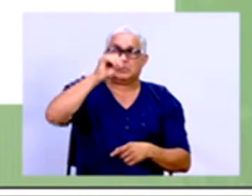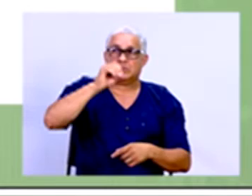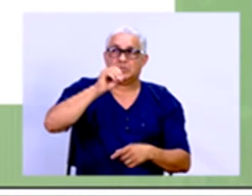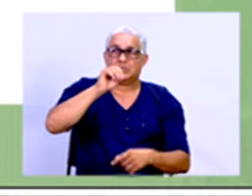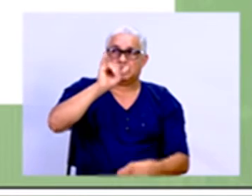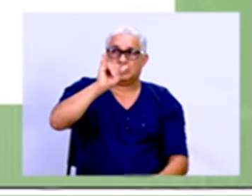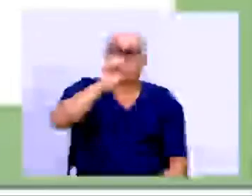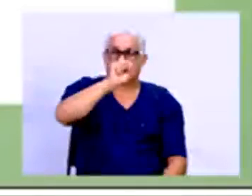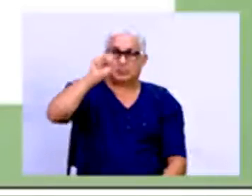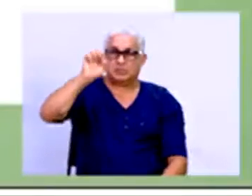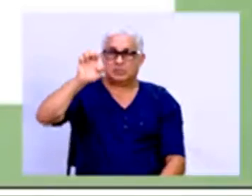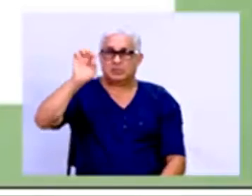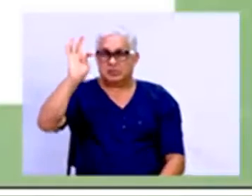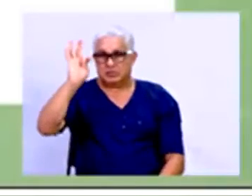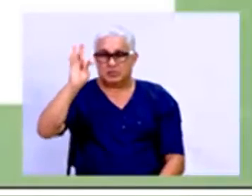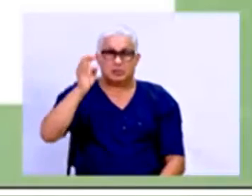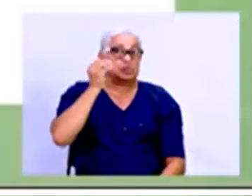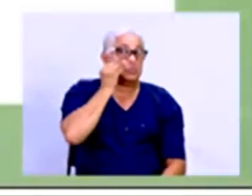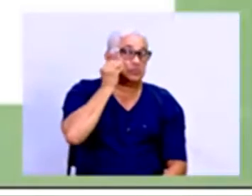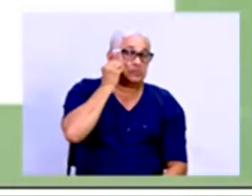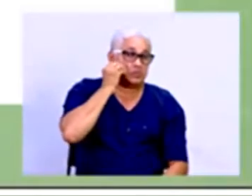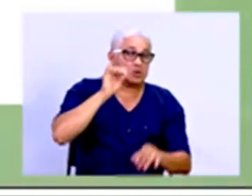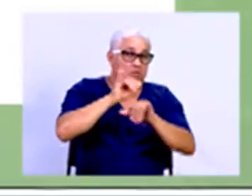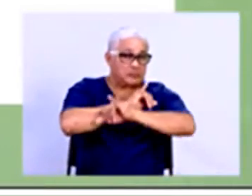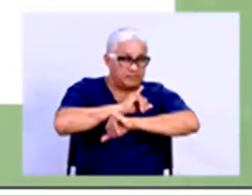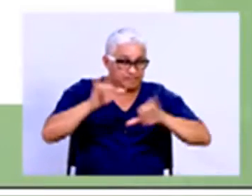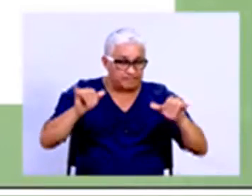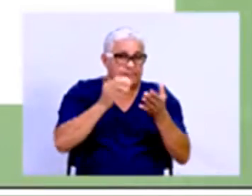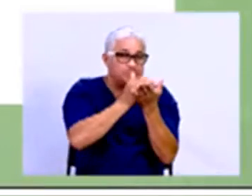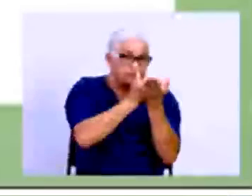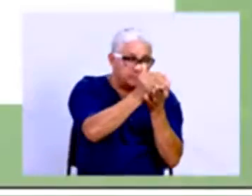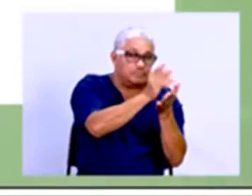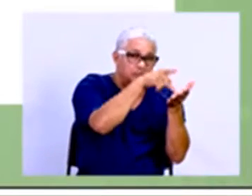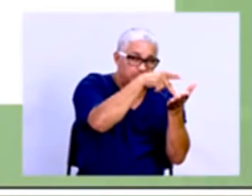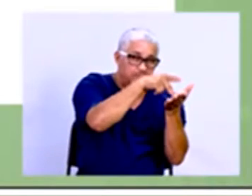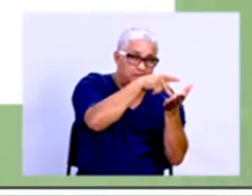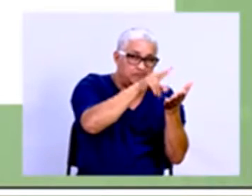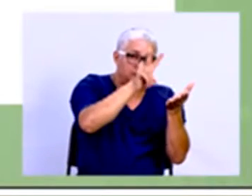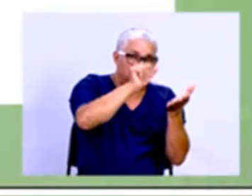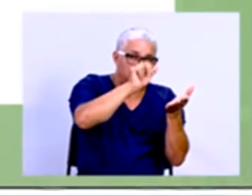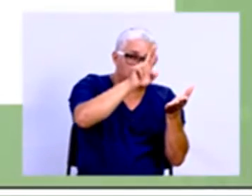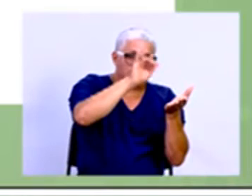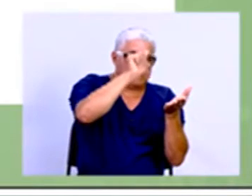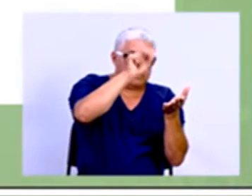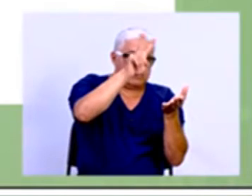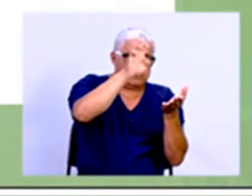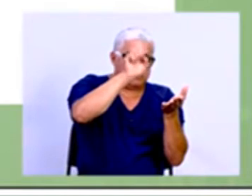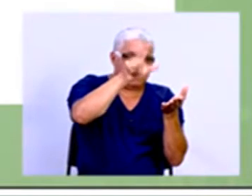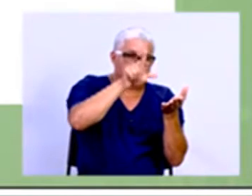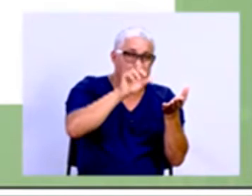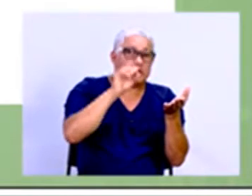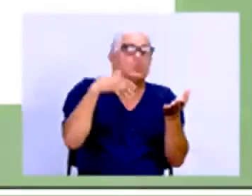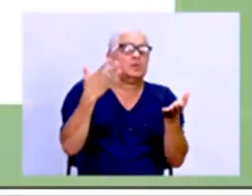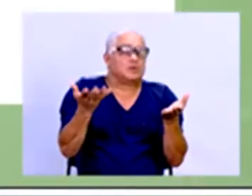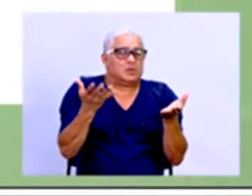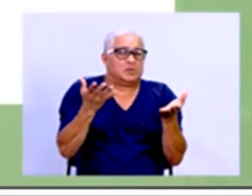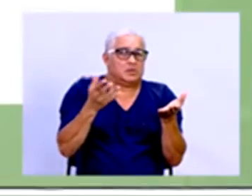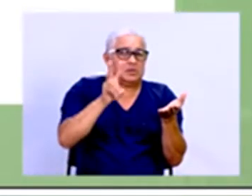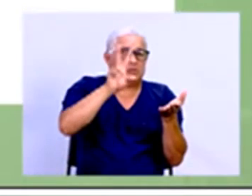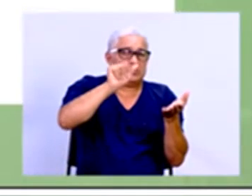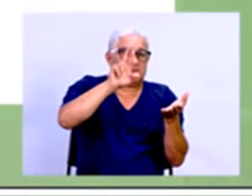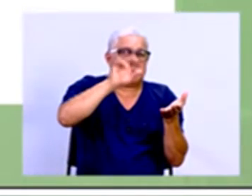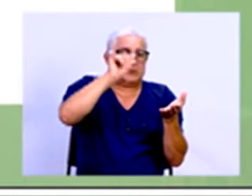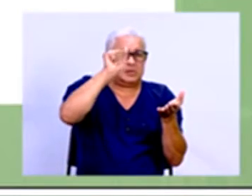se uma informação foi iniciada, uma variável foi iniciada. Qual a variável que a gente está tentando verificar?